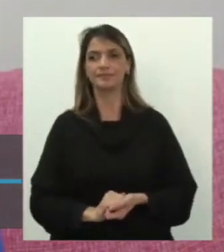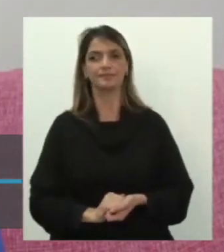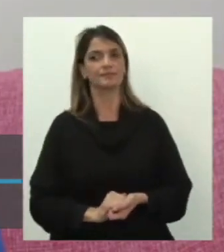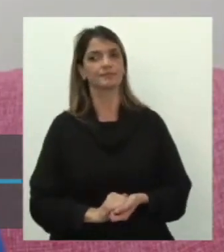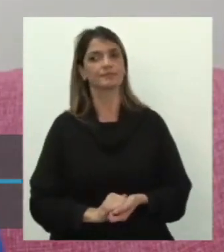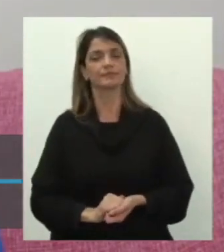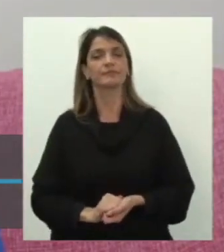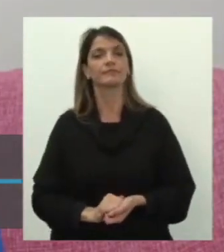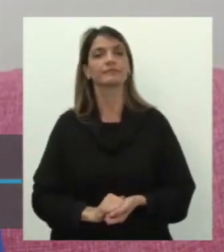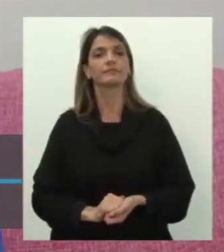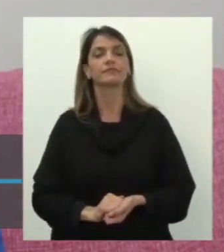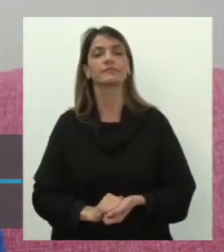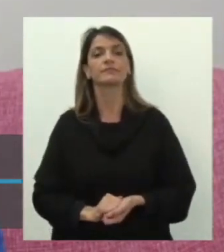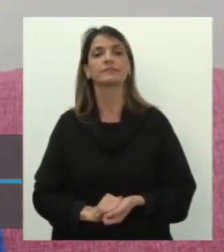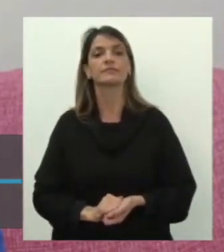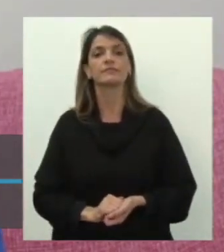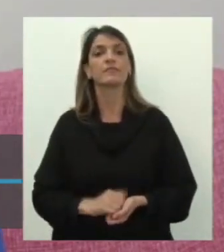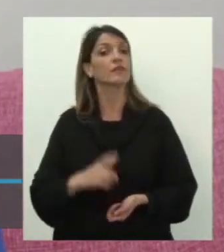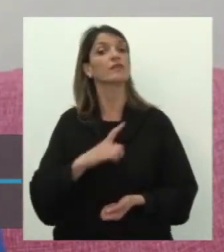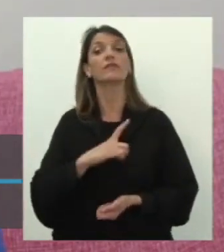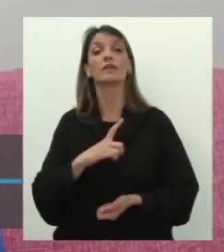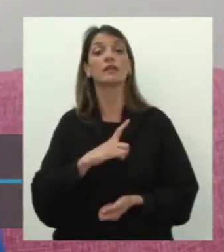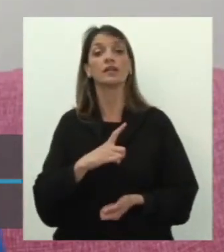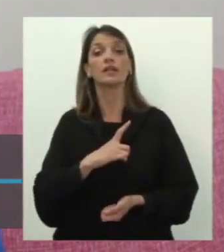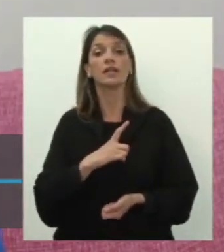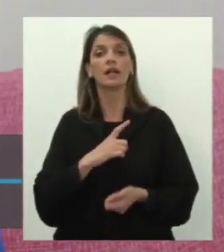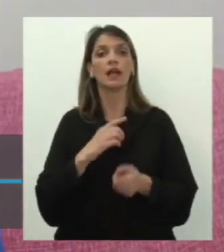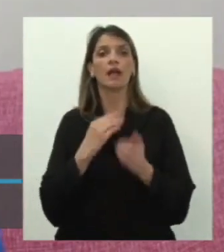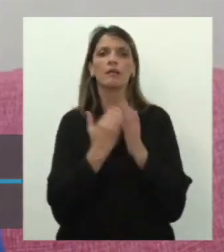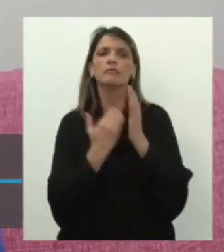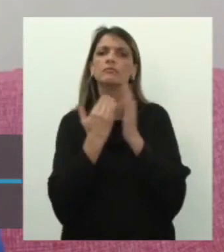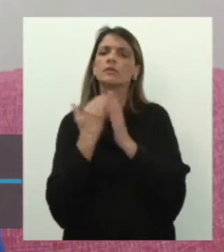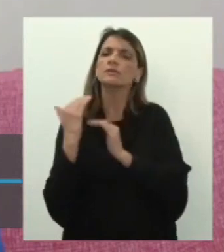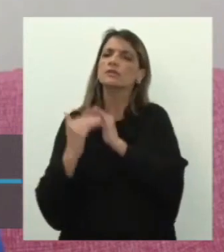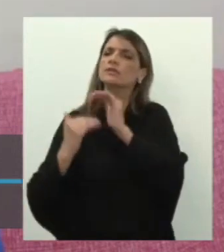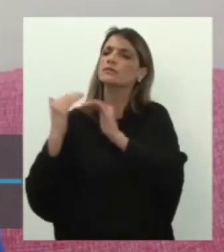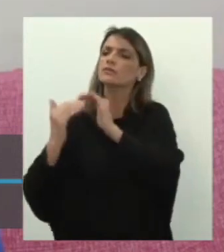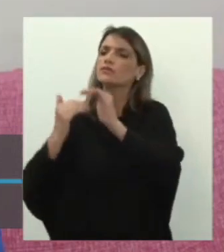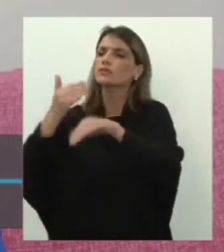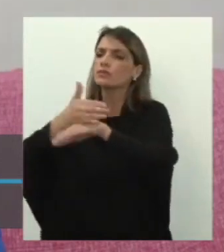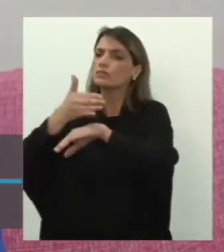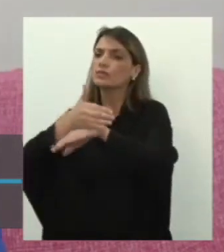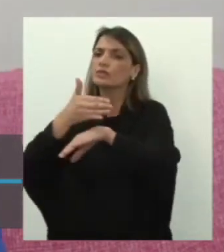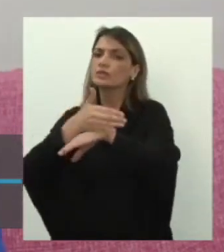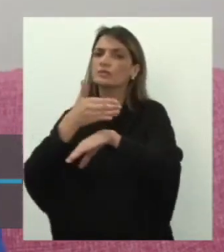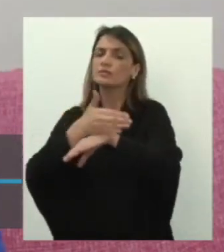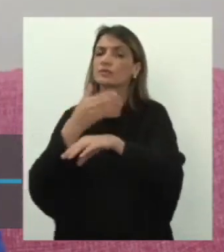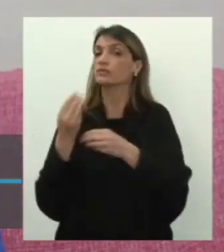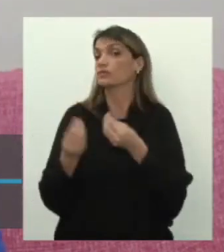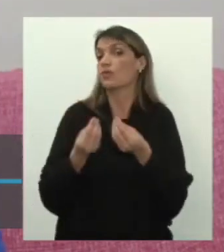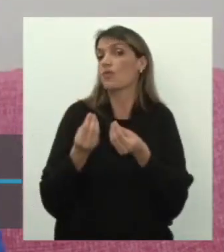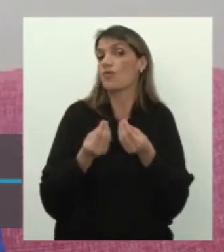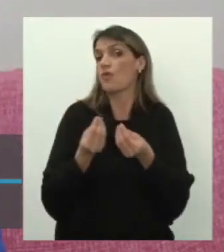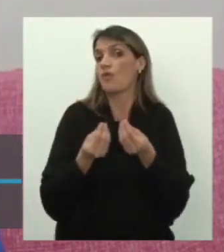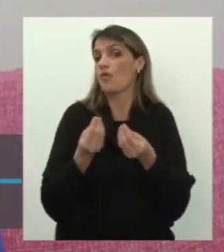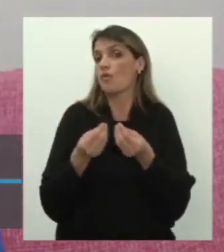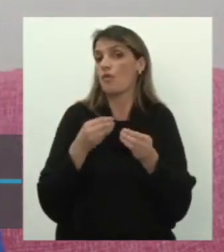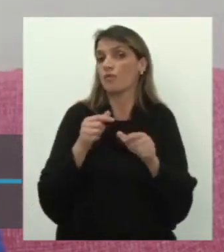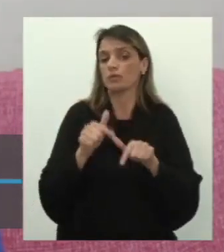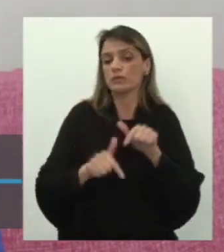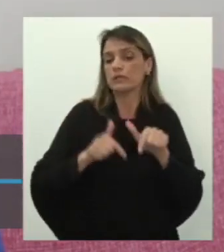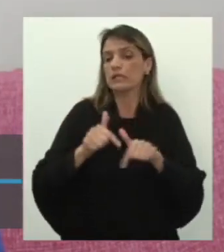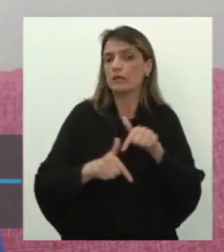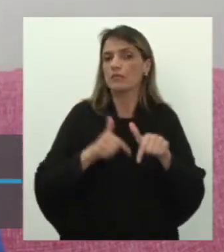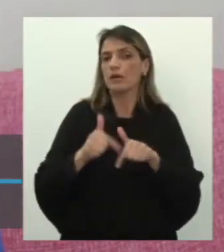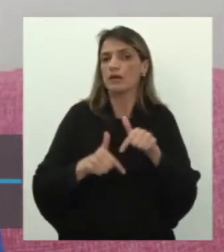Nesses ambientes, já vai ter um pouco mais desenvolvido entre os participantes como ele pode trabalhar de